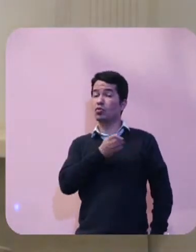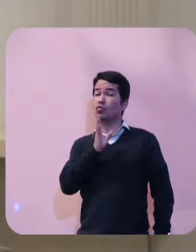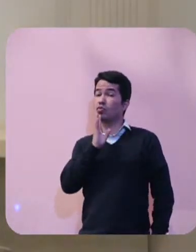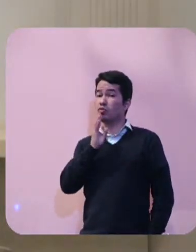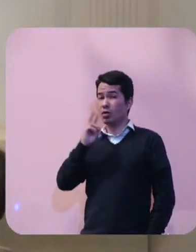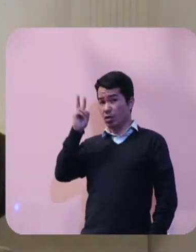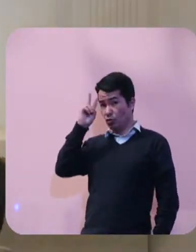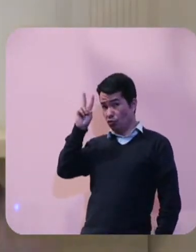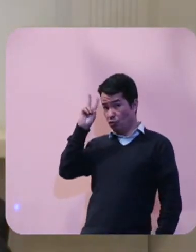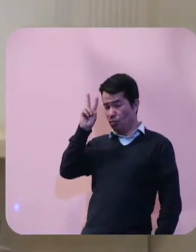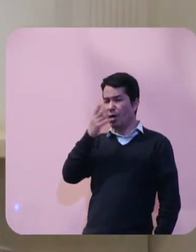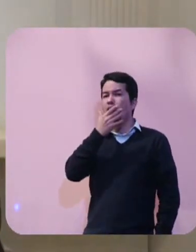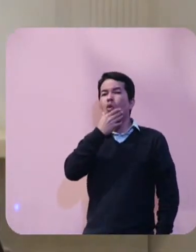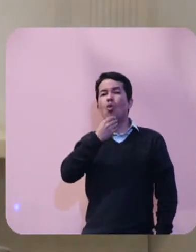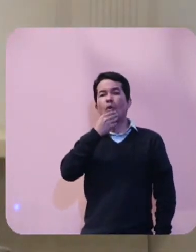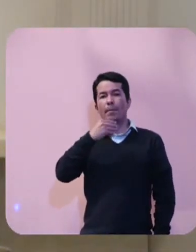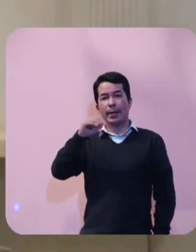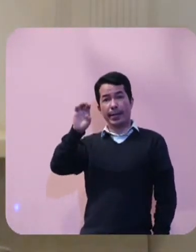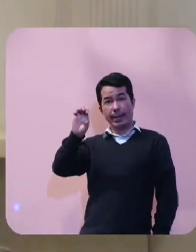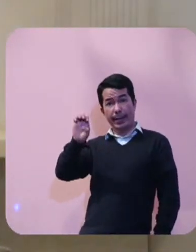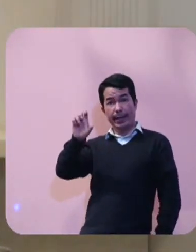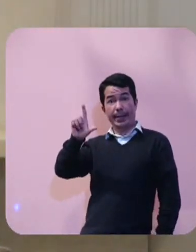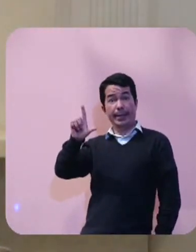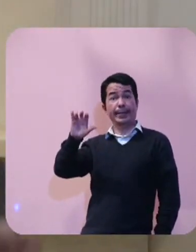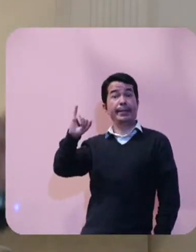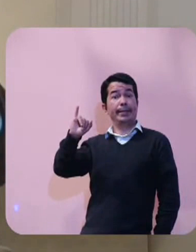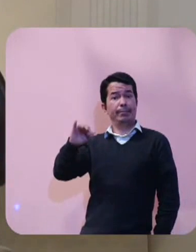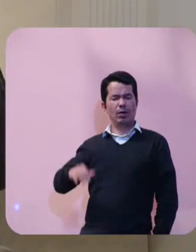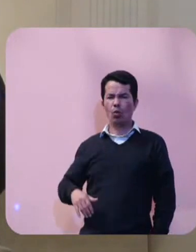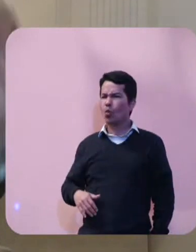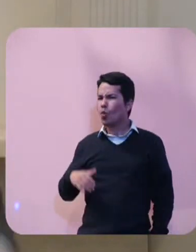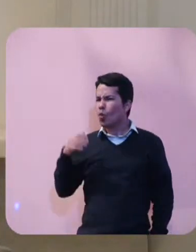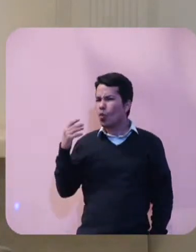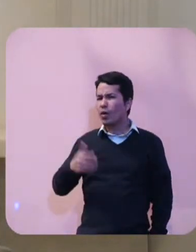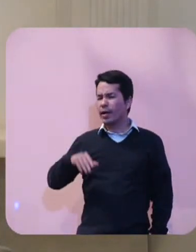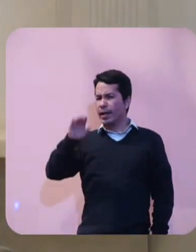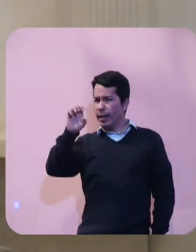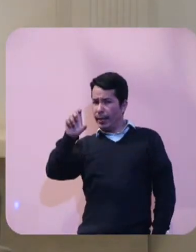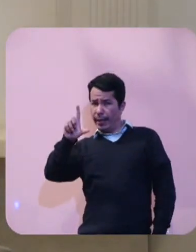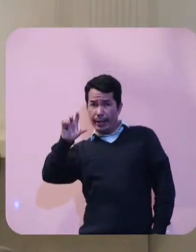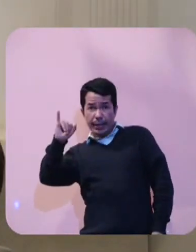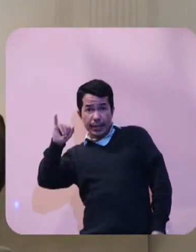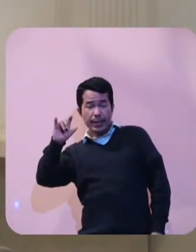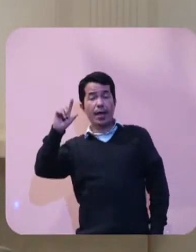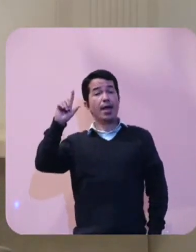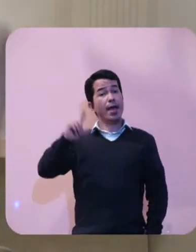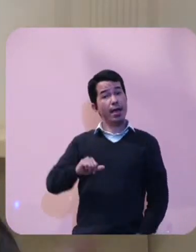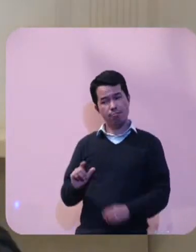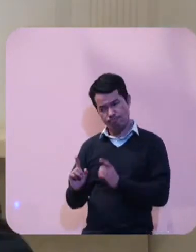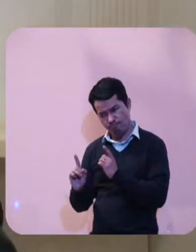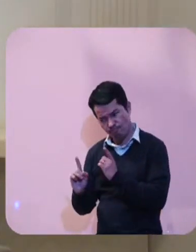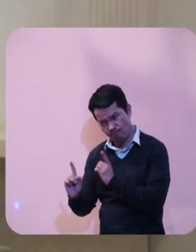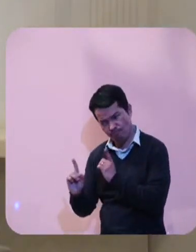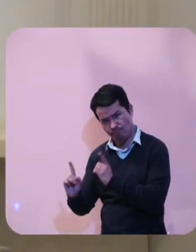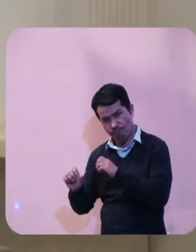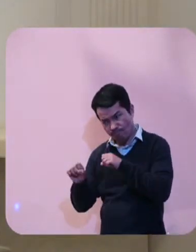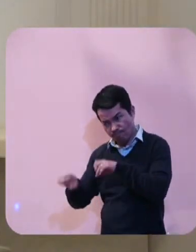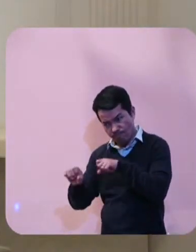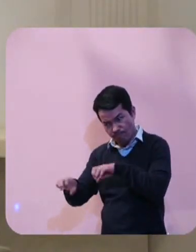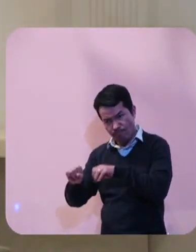de Deus, tremendo de Deus. Ele marcou uma geração, foi o discipulador de